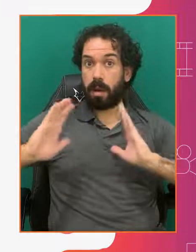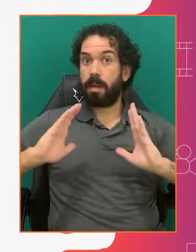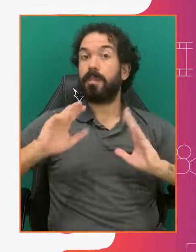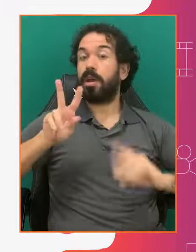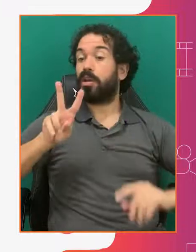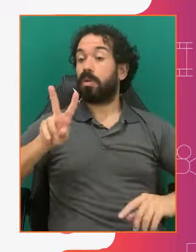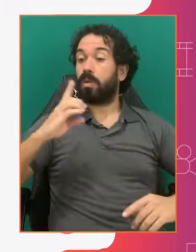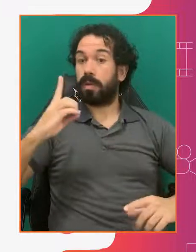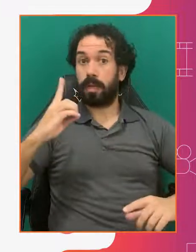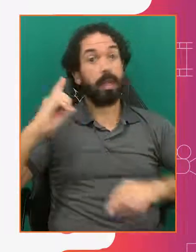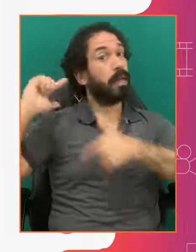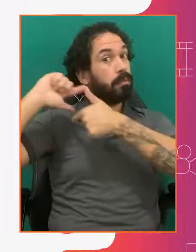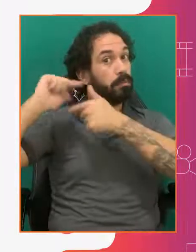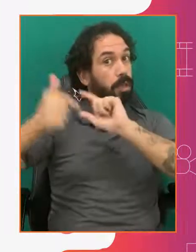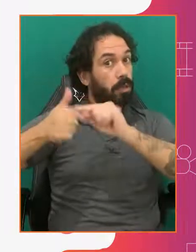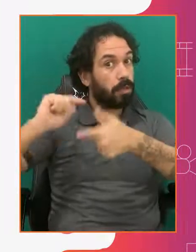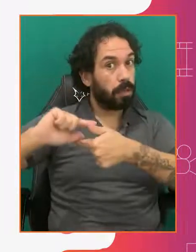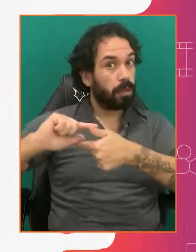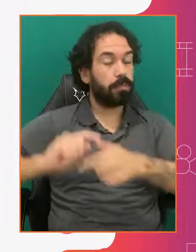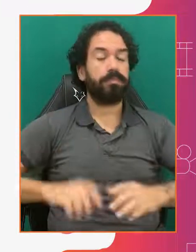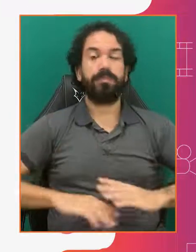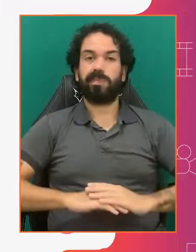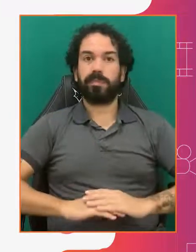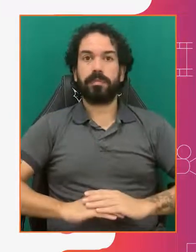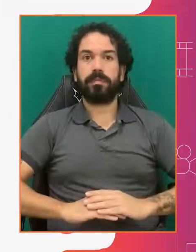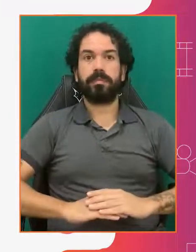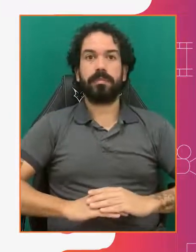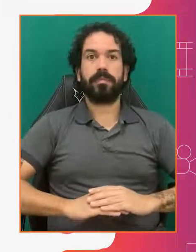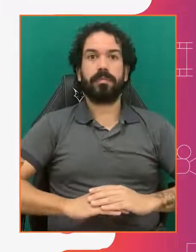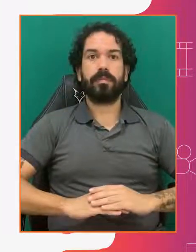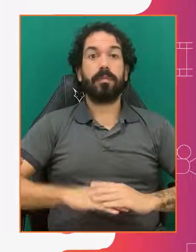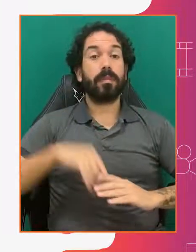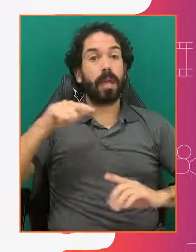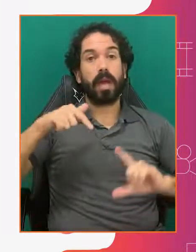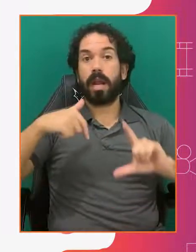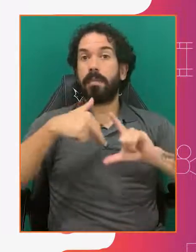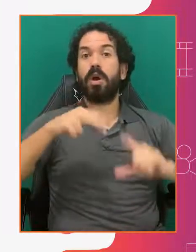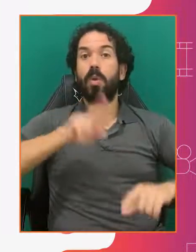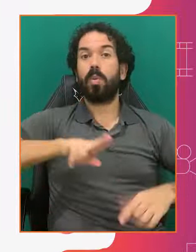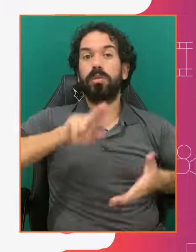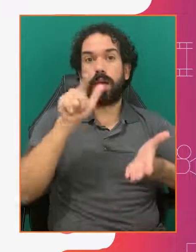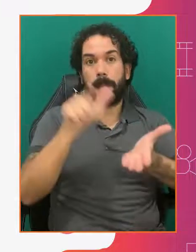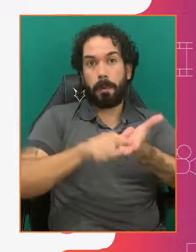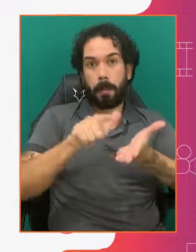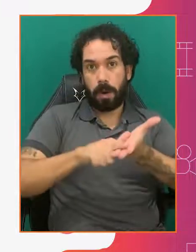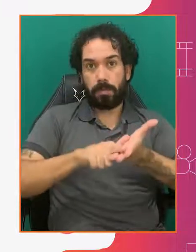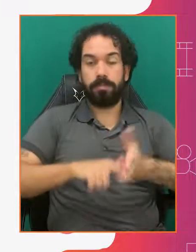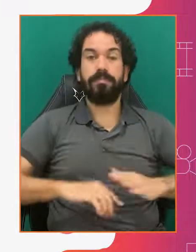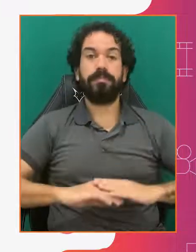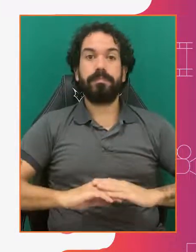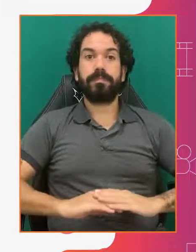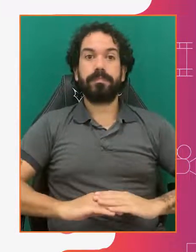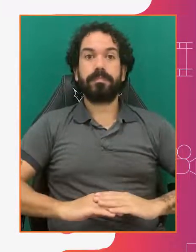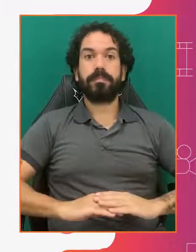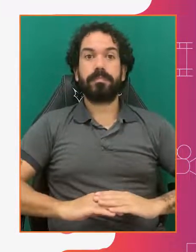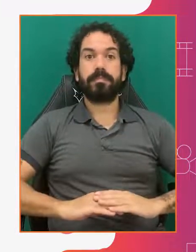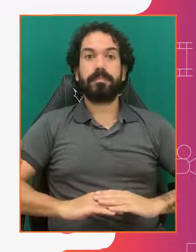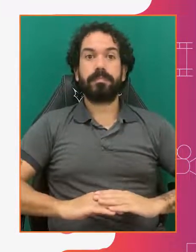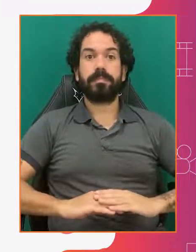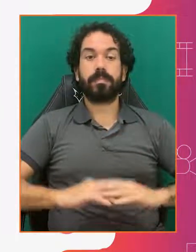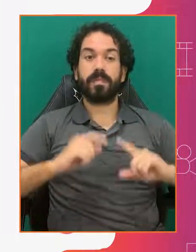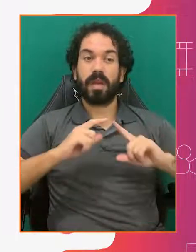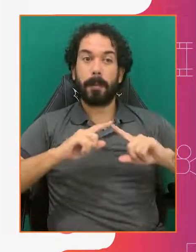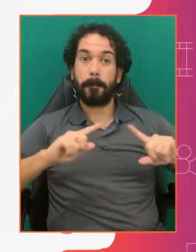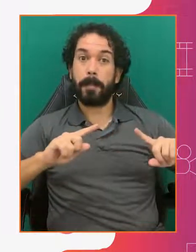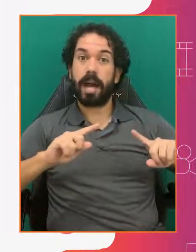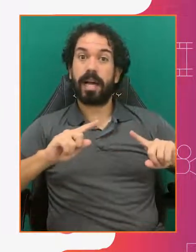então era o 2D tradicional, que é a animação que é trabalhada com papel.